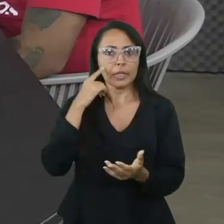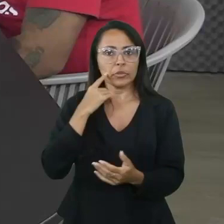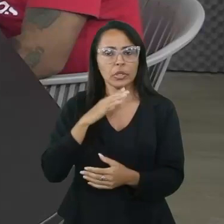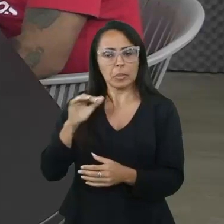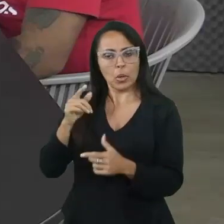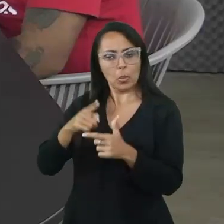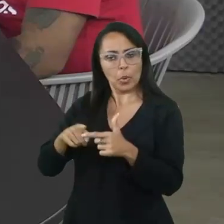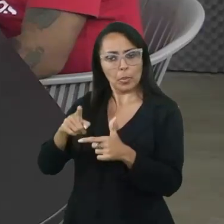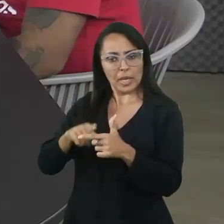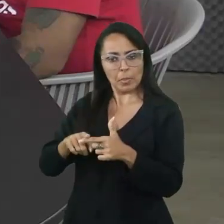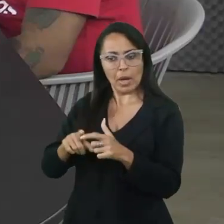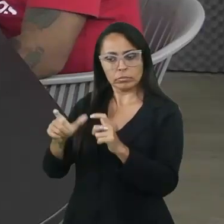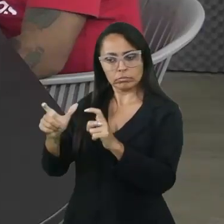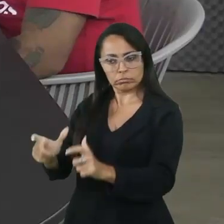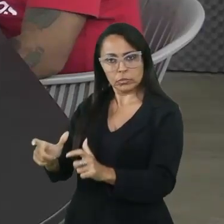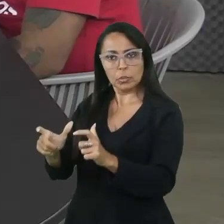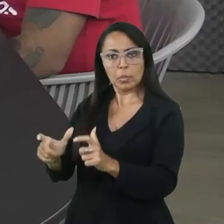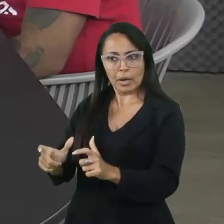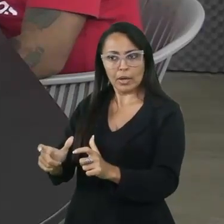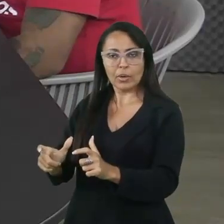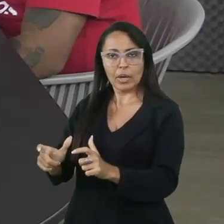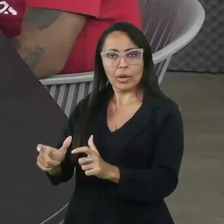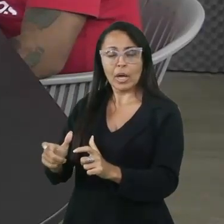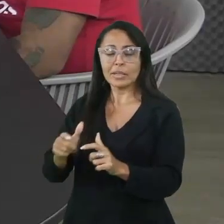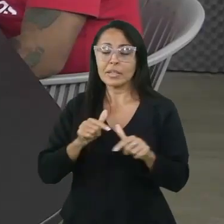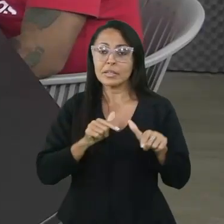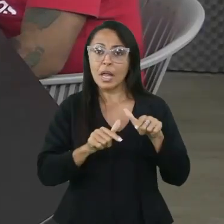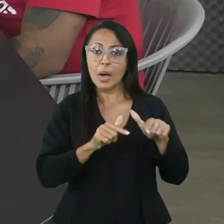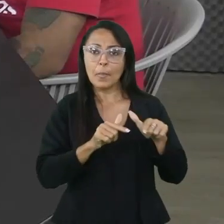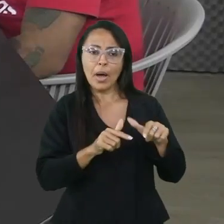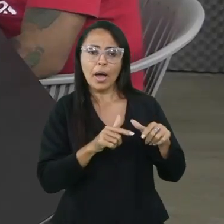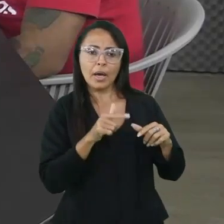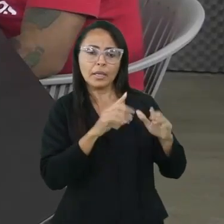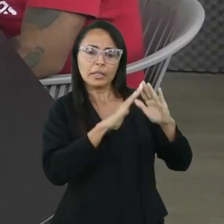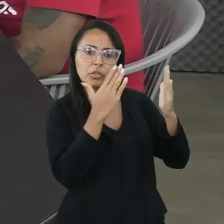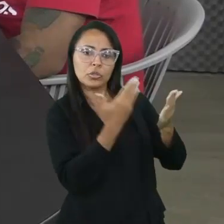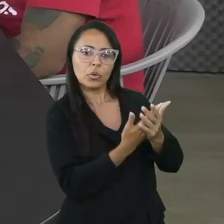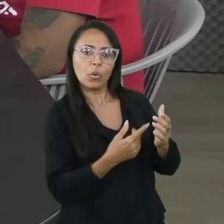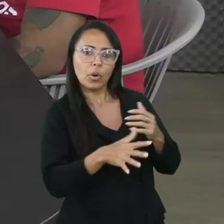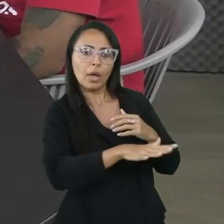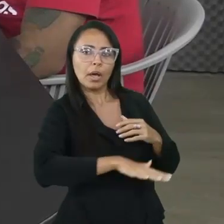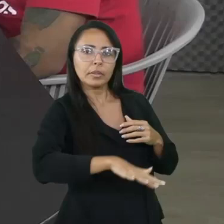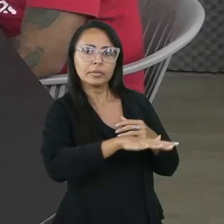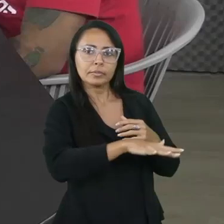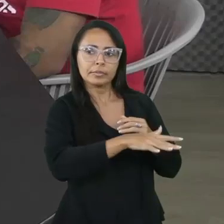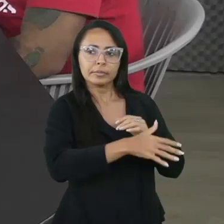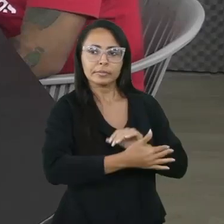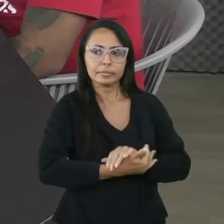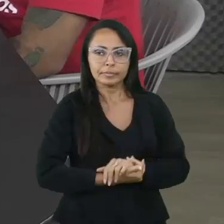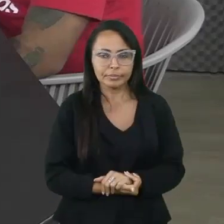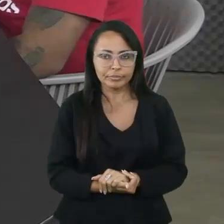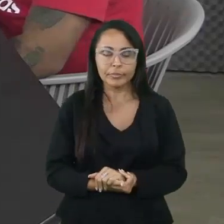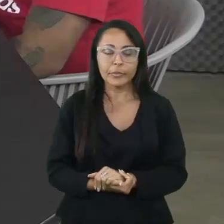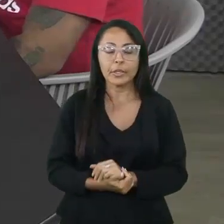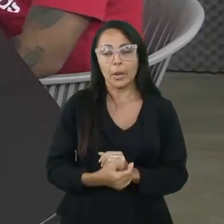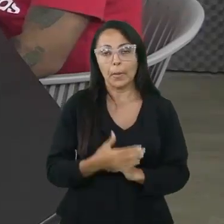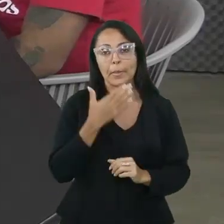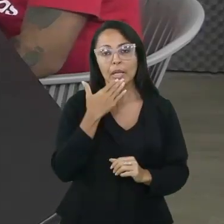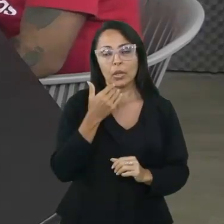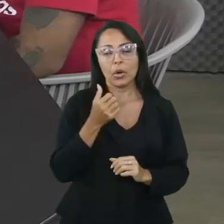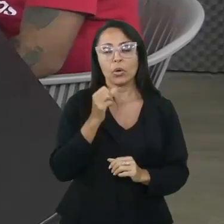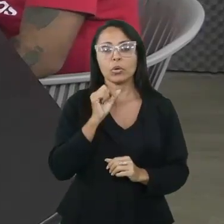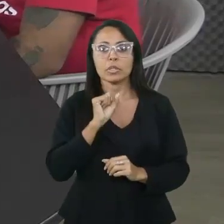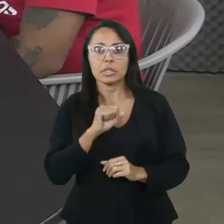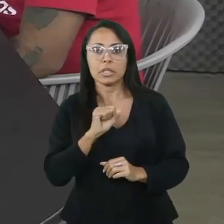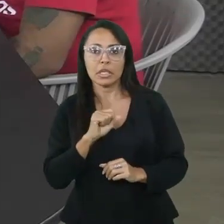problema que tem na comunidade, trabalha dentro da escola, transforma em resposta e devolve, né? Acho que a melhor coisa que a gente consegue